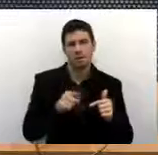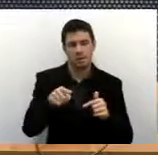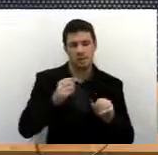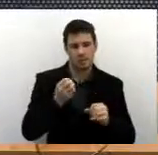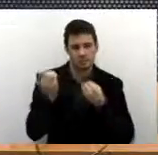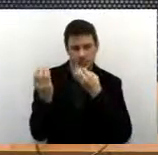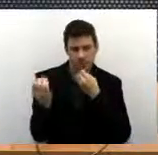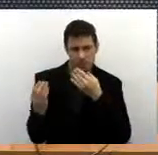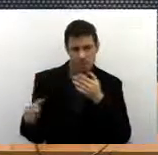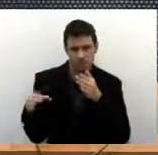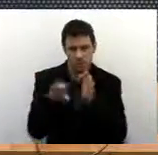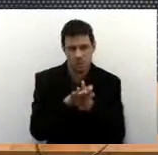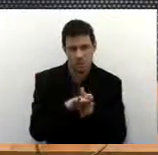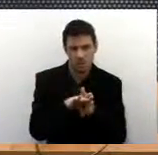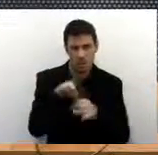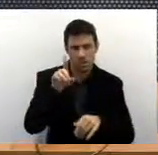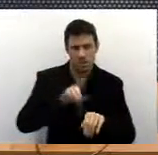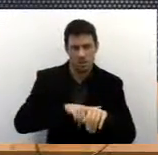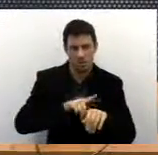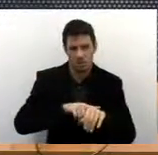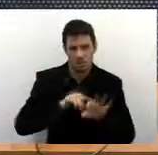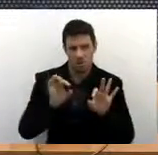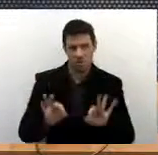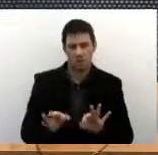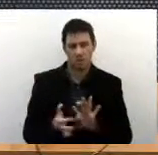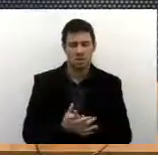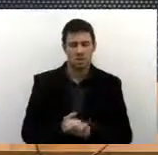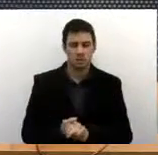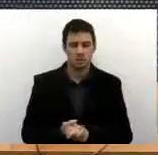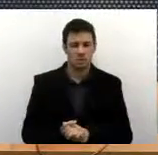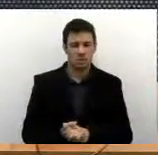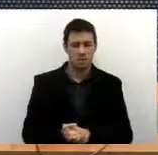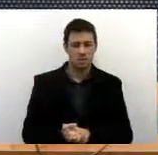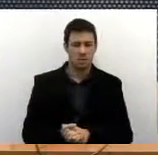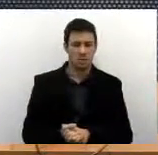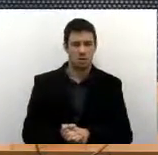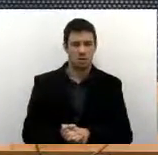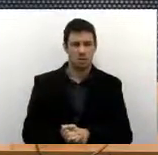informações cheguem no tempo hábil, né?